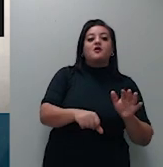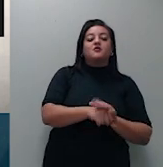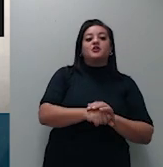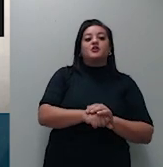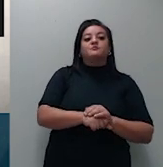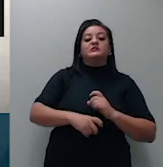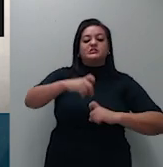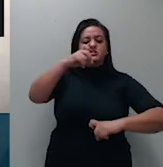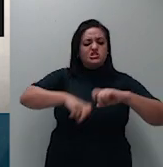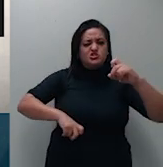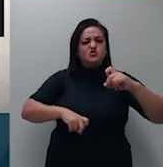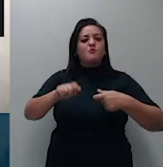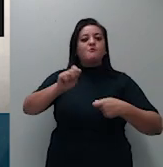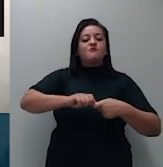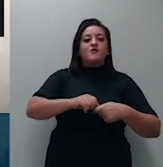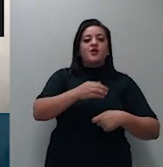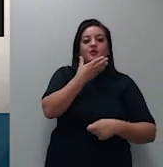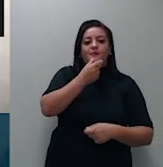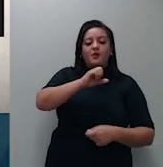pelo pai